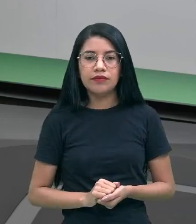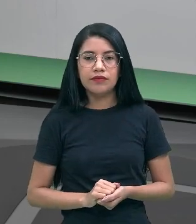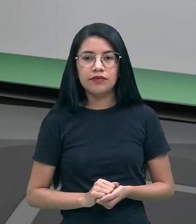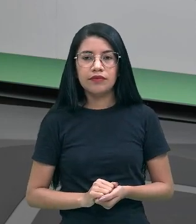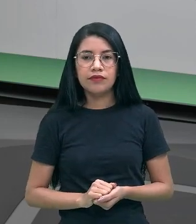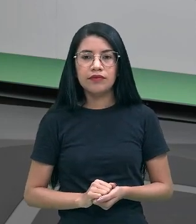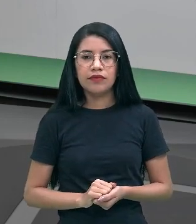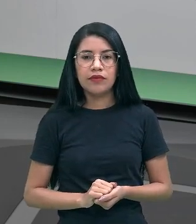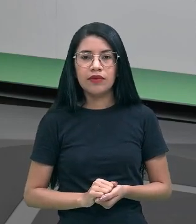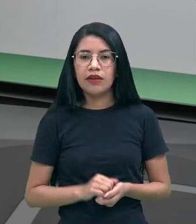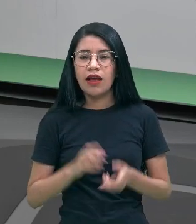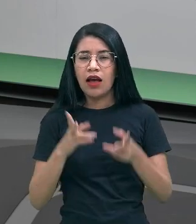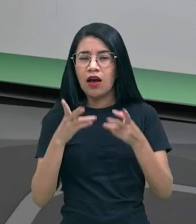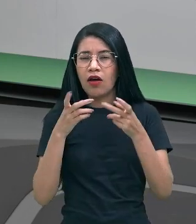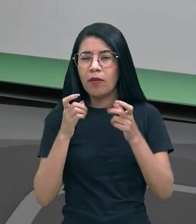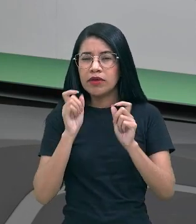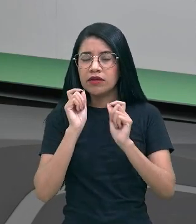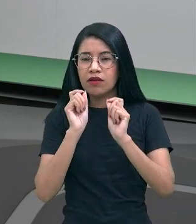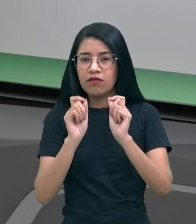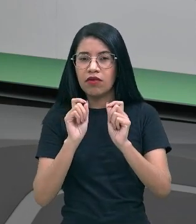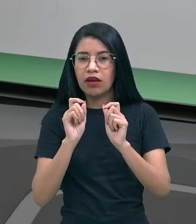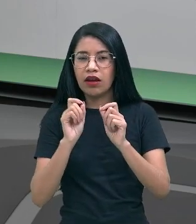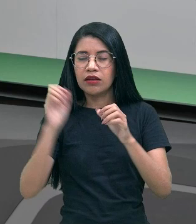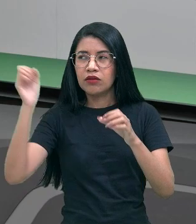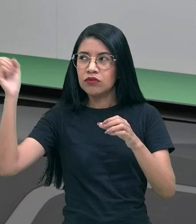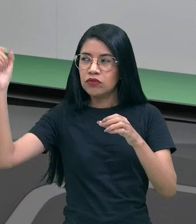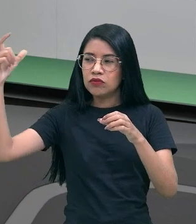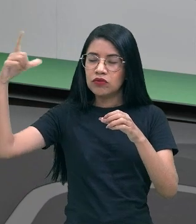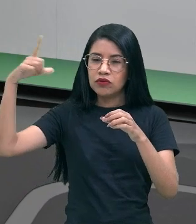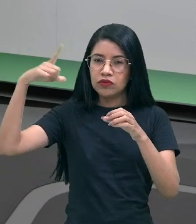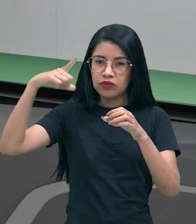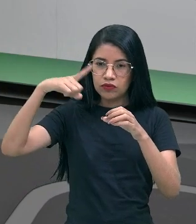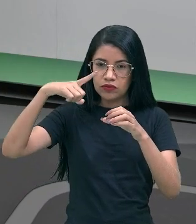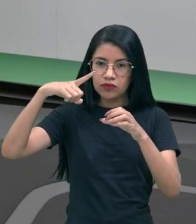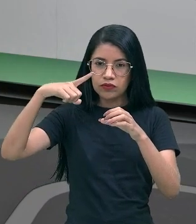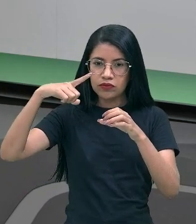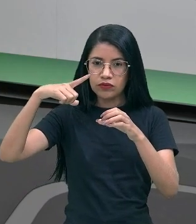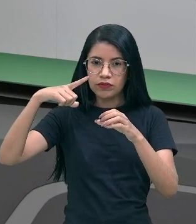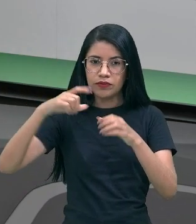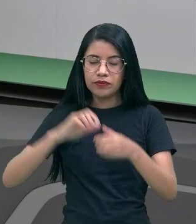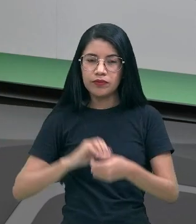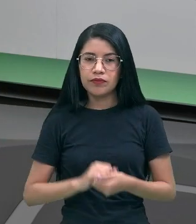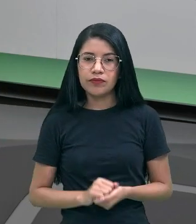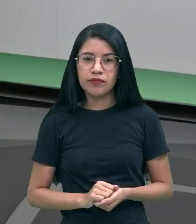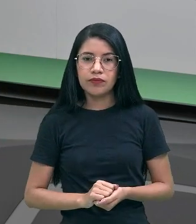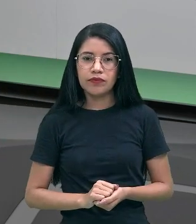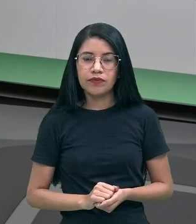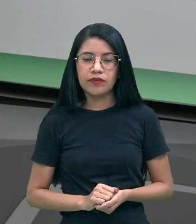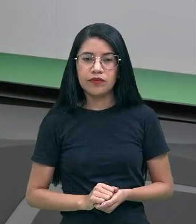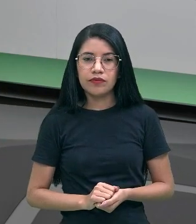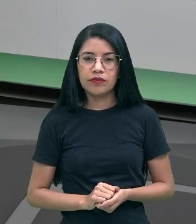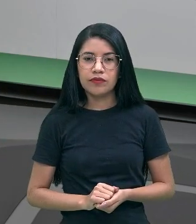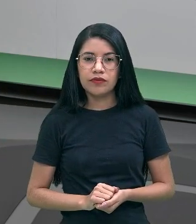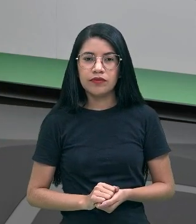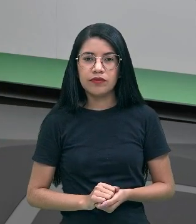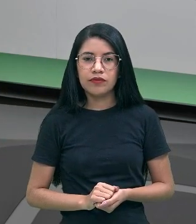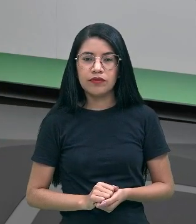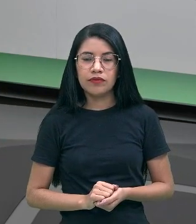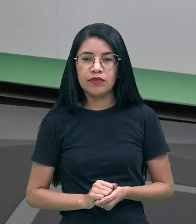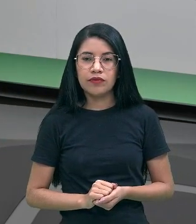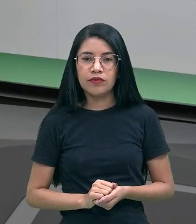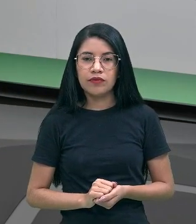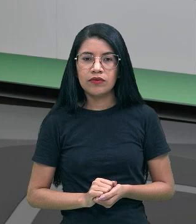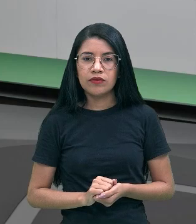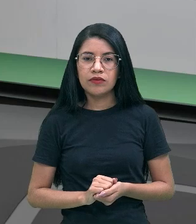Eu quero que você observe o seguinte, lá vem os raios solares. Lá vem os raios solares. Olha aí, ó. Parte